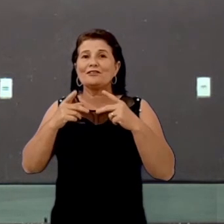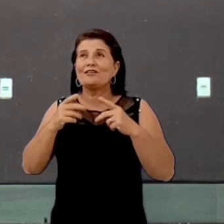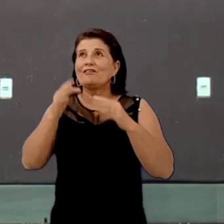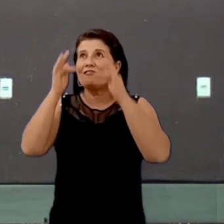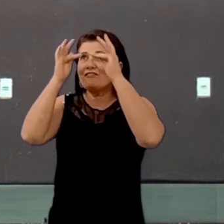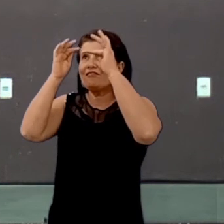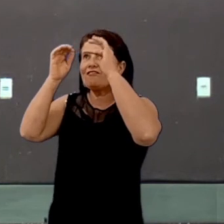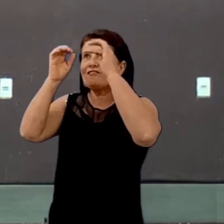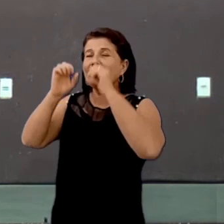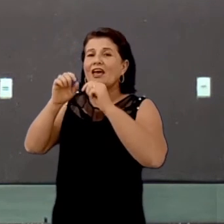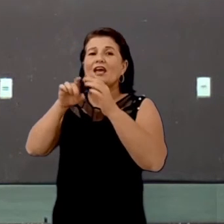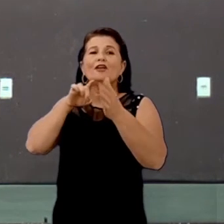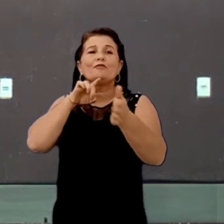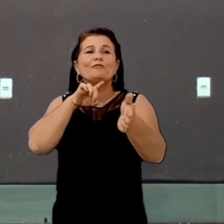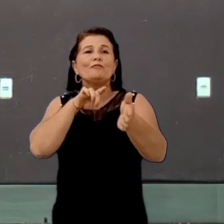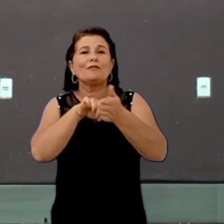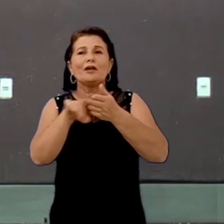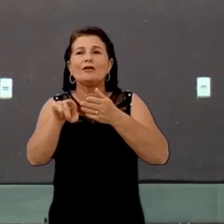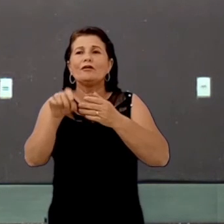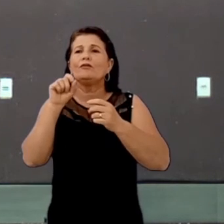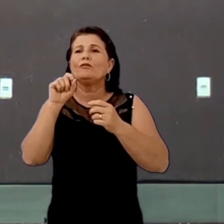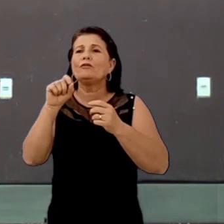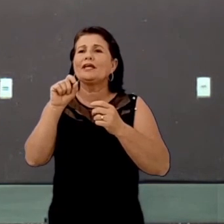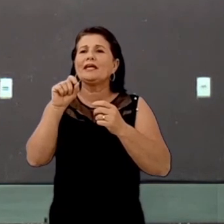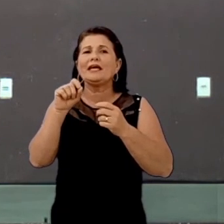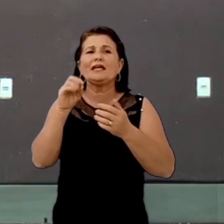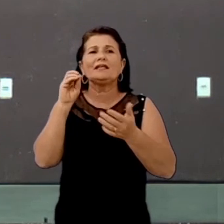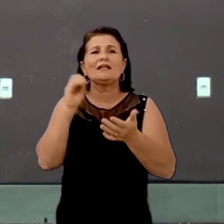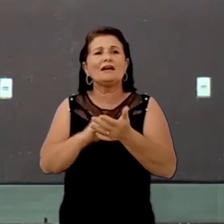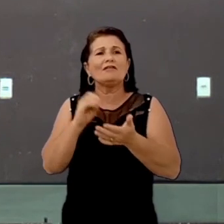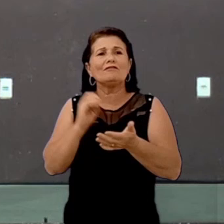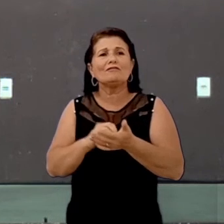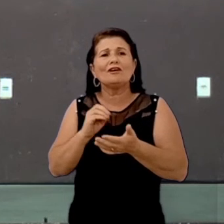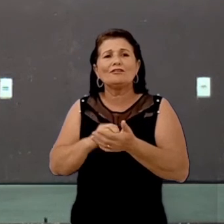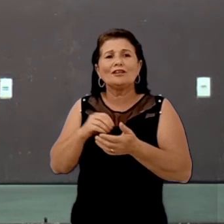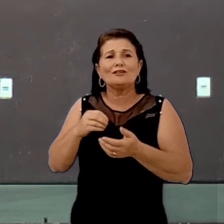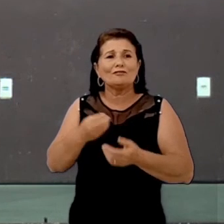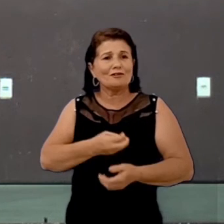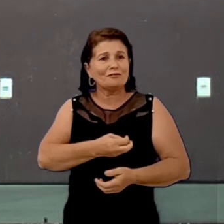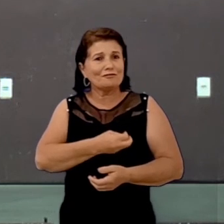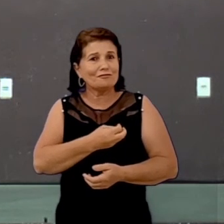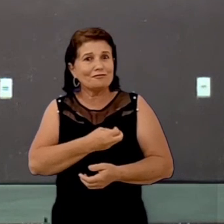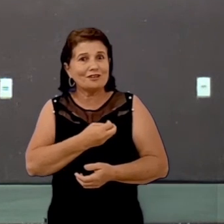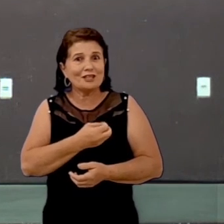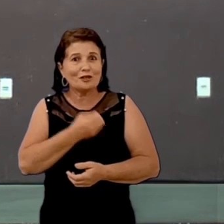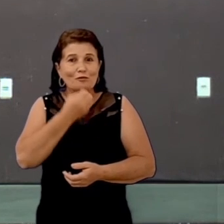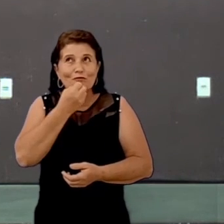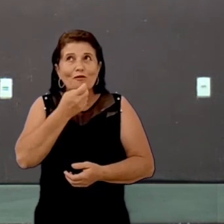fé. E aí eu te pergunto, o que é que está te impedindo de viver uma vida plena de conhecimento de Deus?